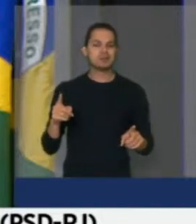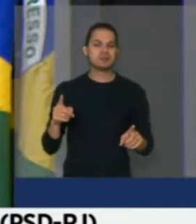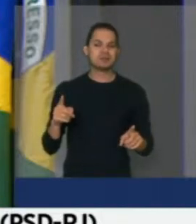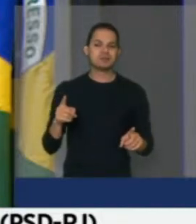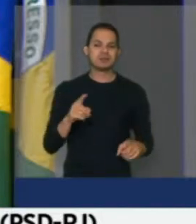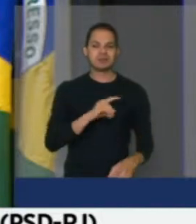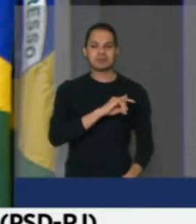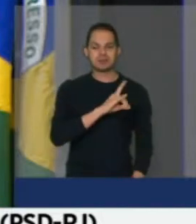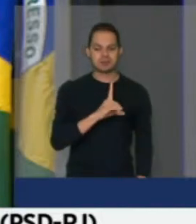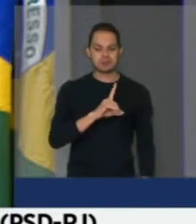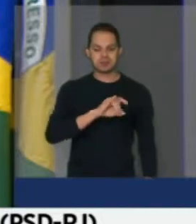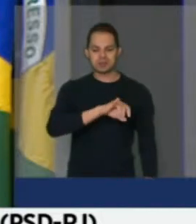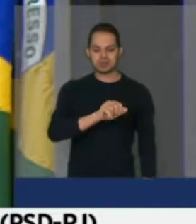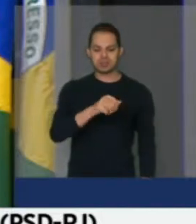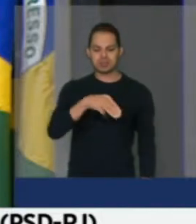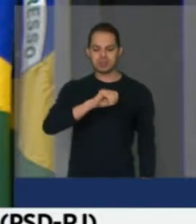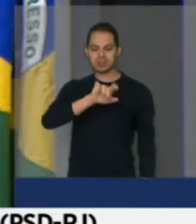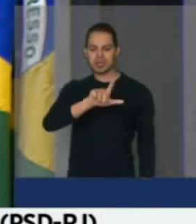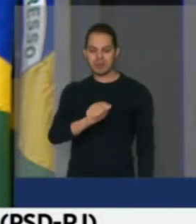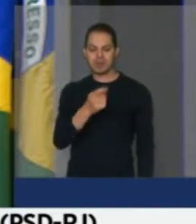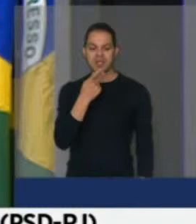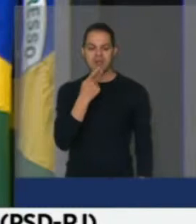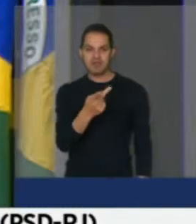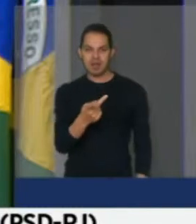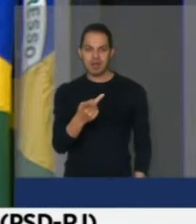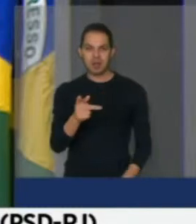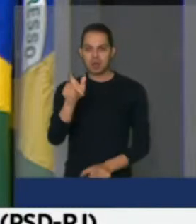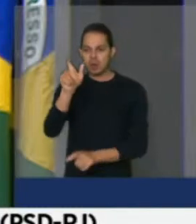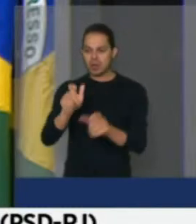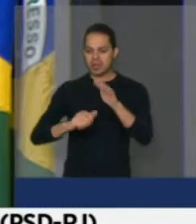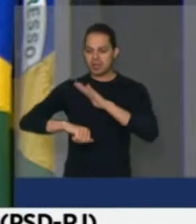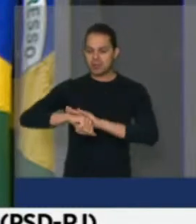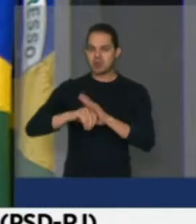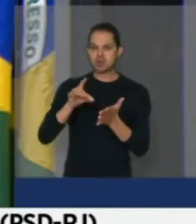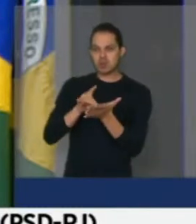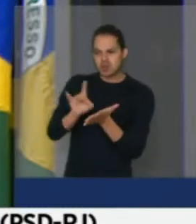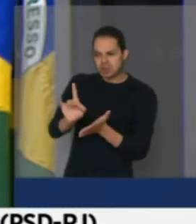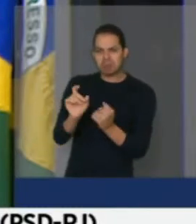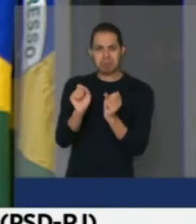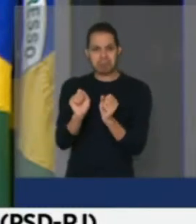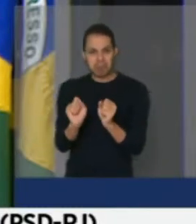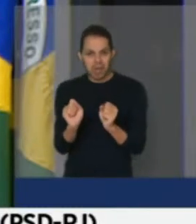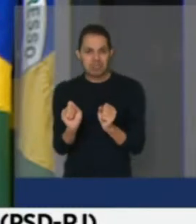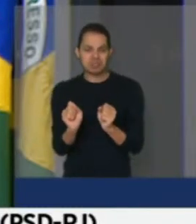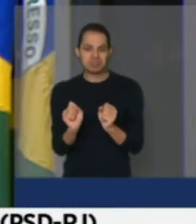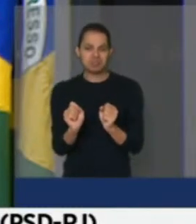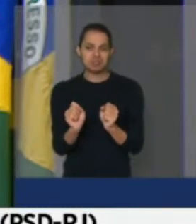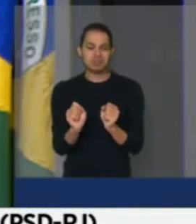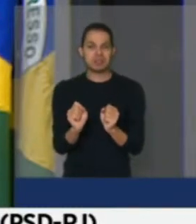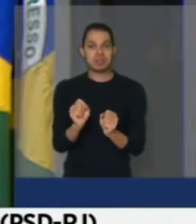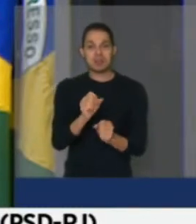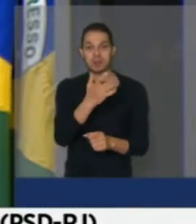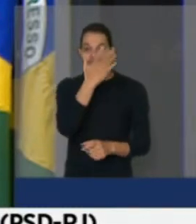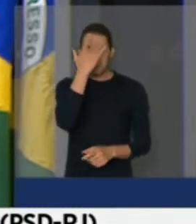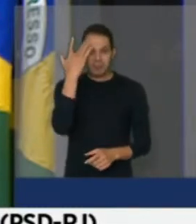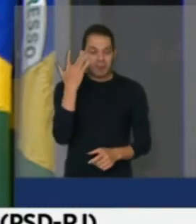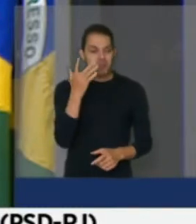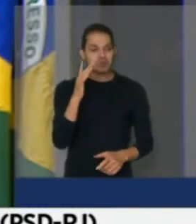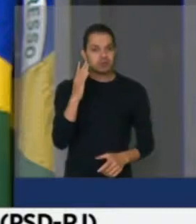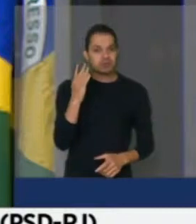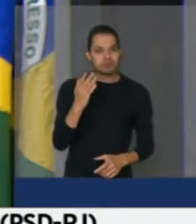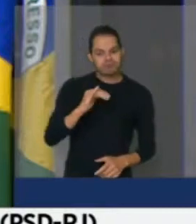Djamila Ribeiro, entre aspas, os criminosos. Então, estes detratores aproveitam